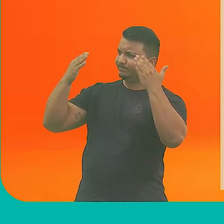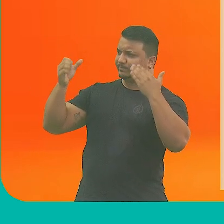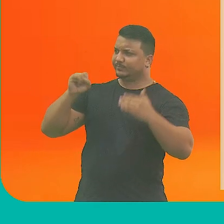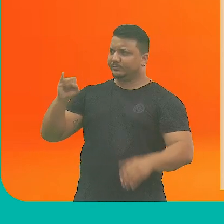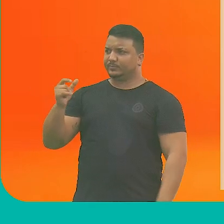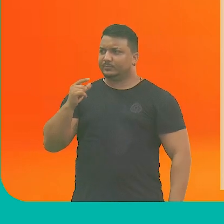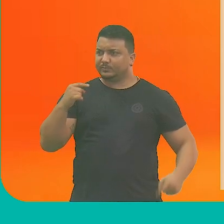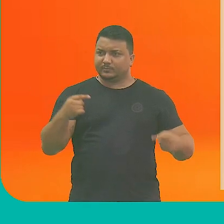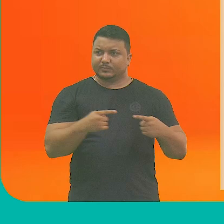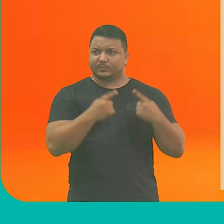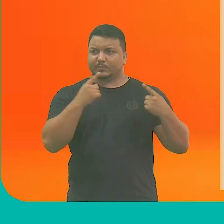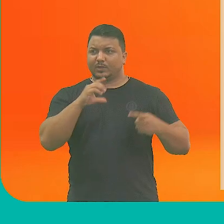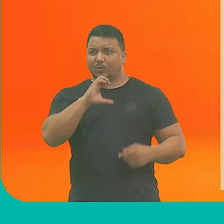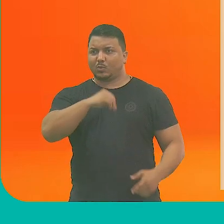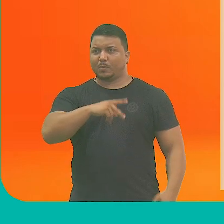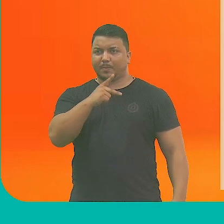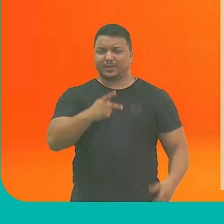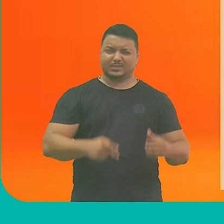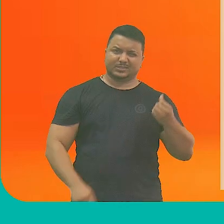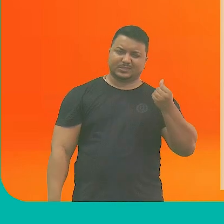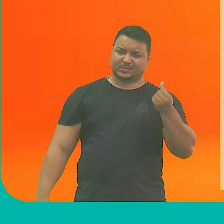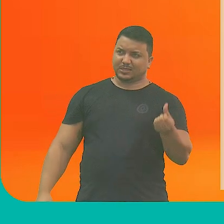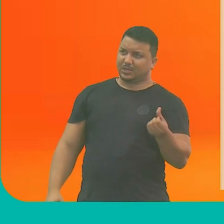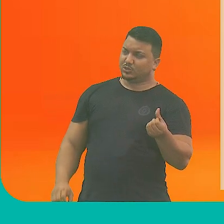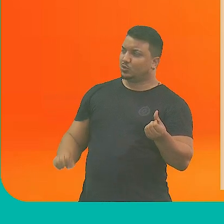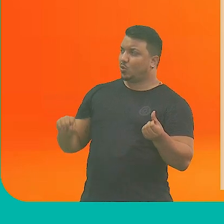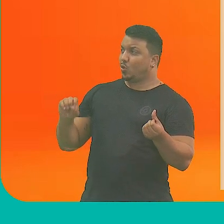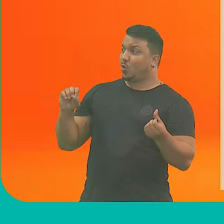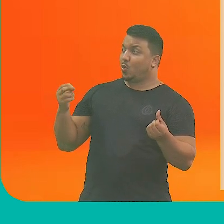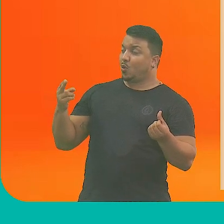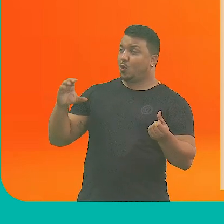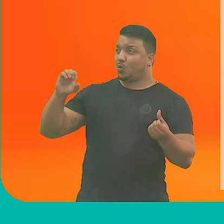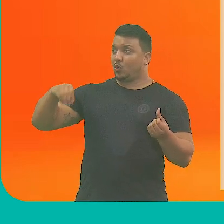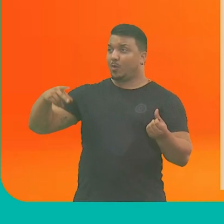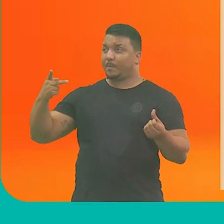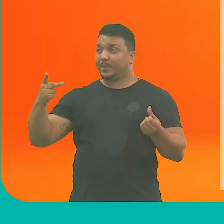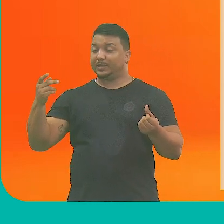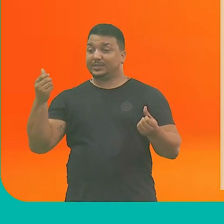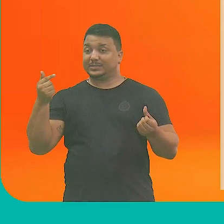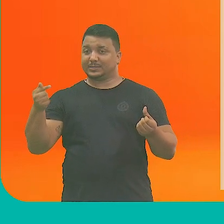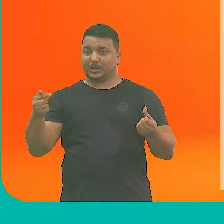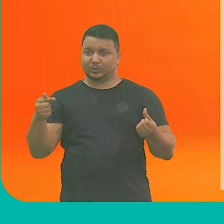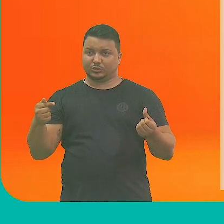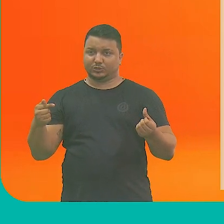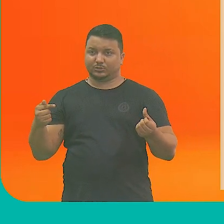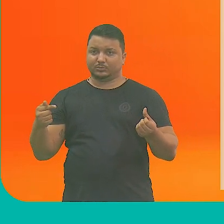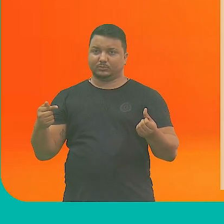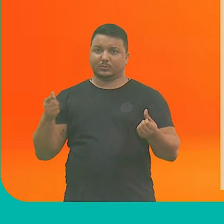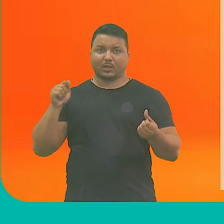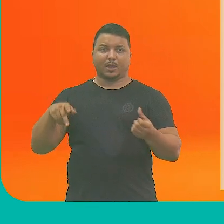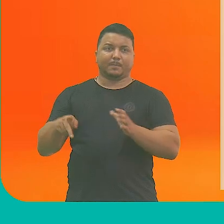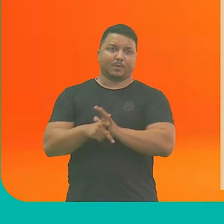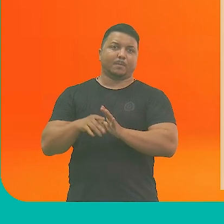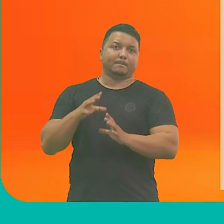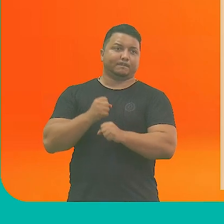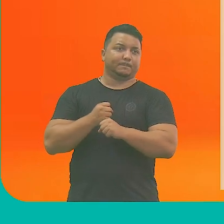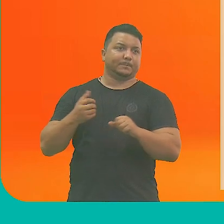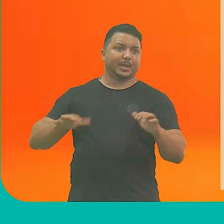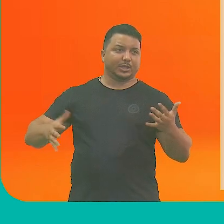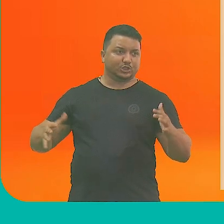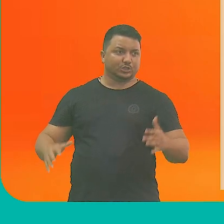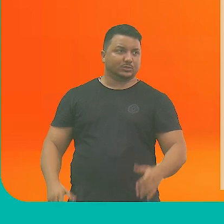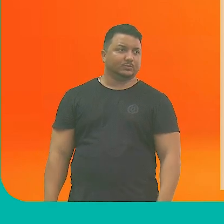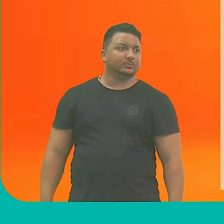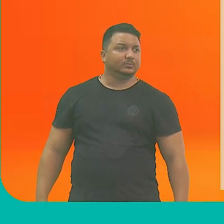essa questão na competência 6 ou se a gente coloca na competência 7, que fala de médias. Então ela pode